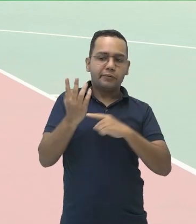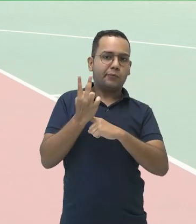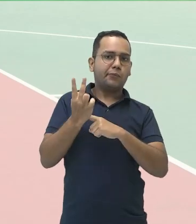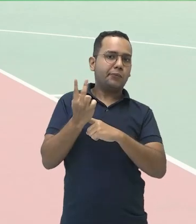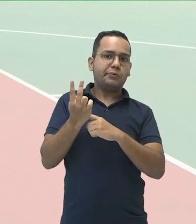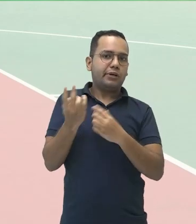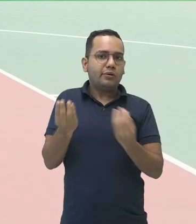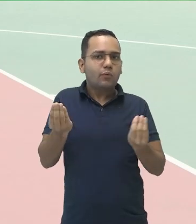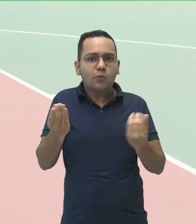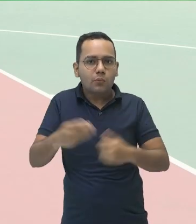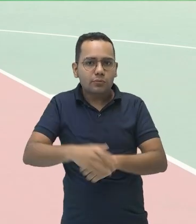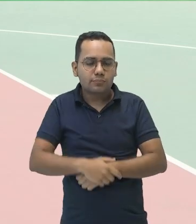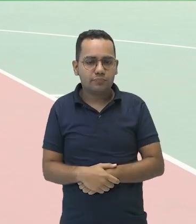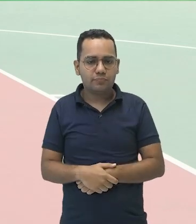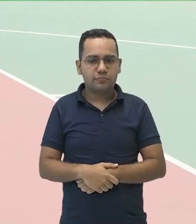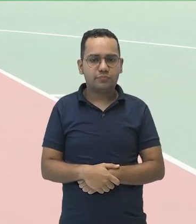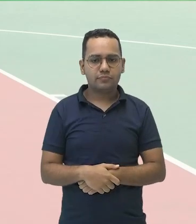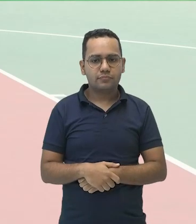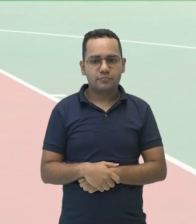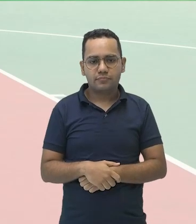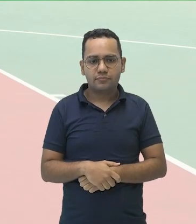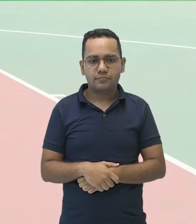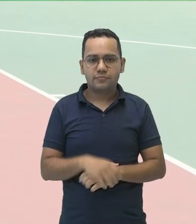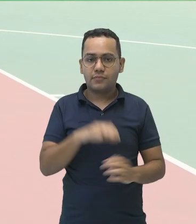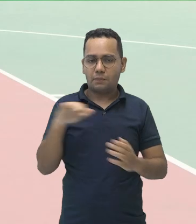aí vem as seguintes perguntas para vocês.